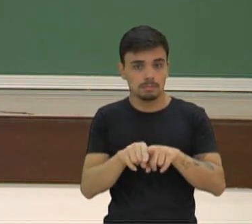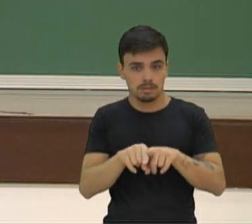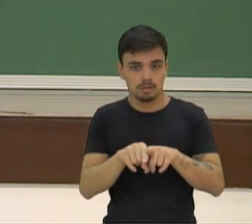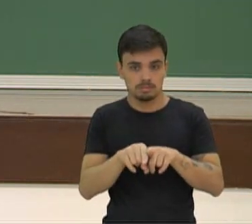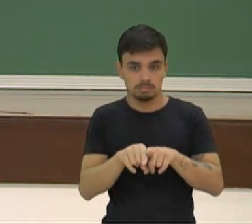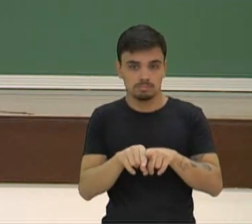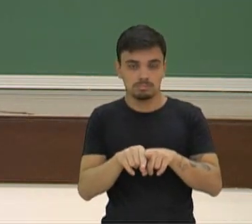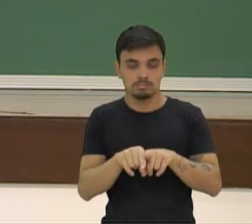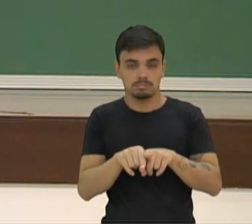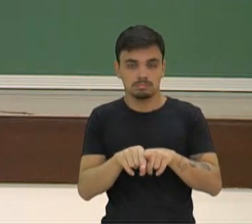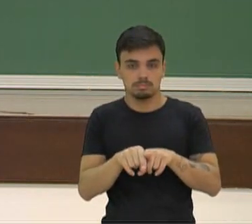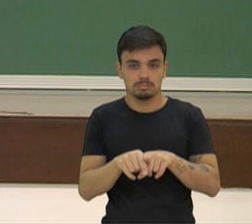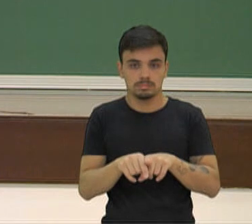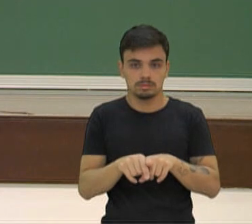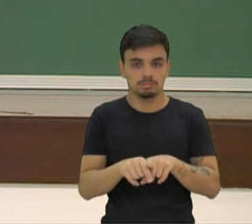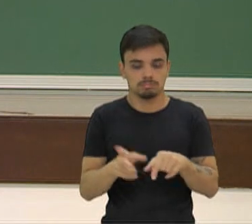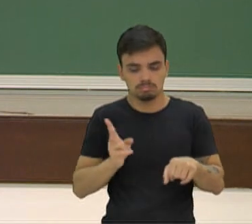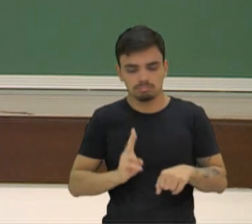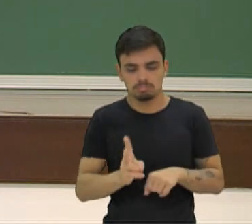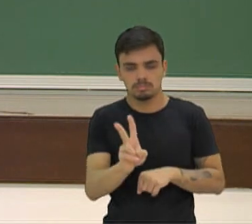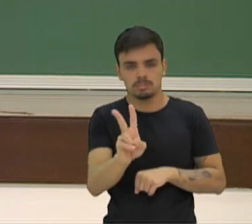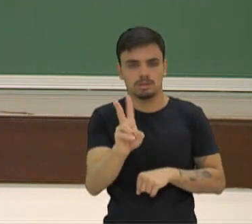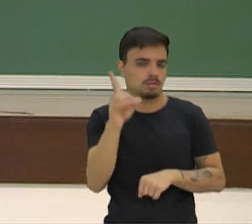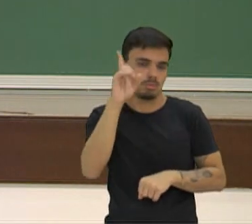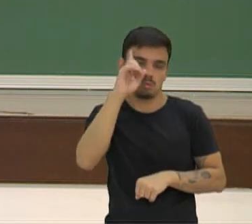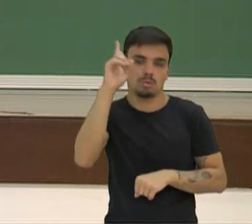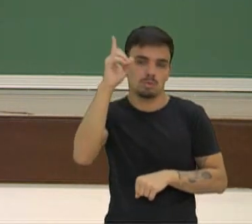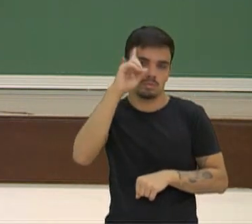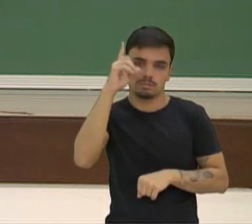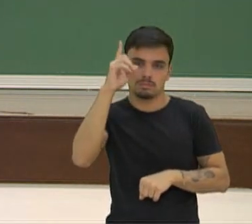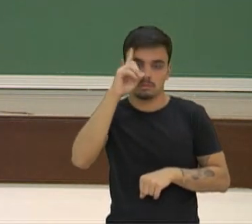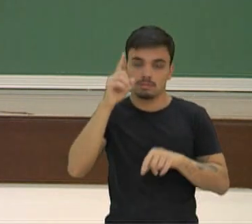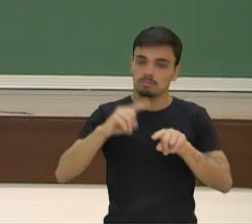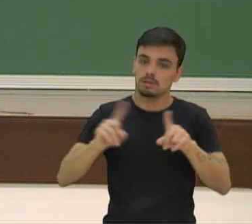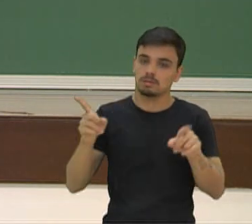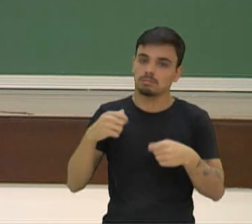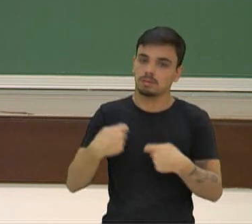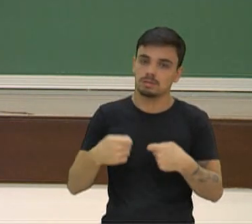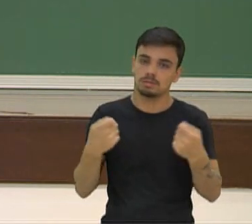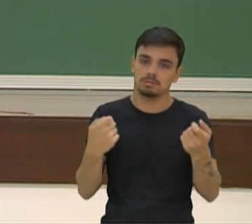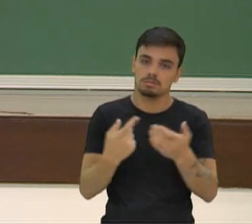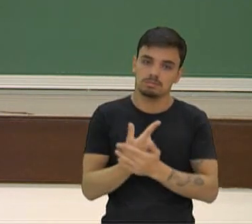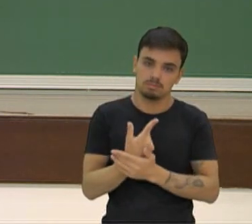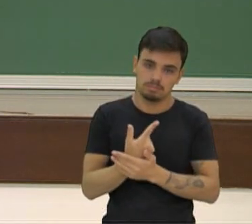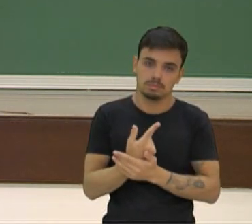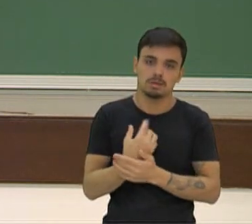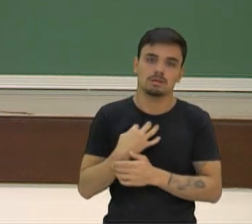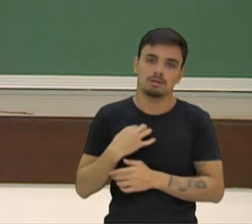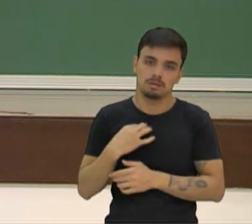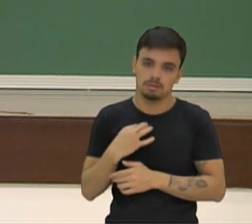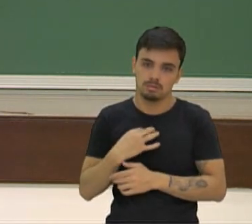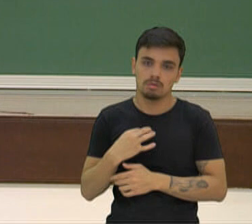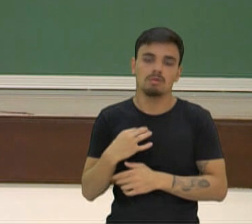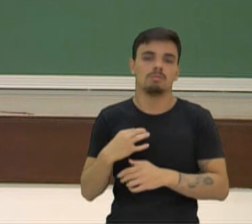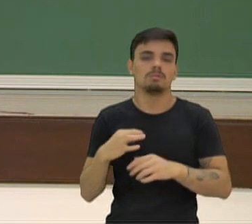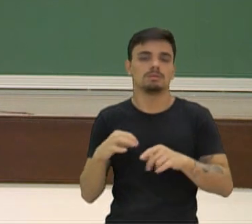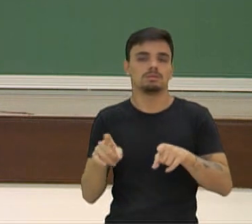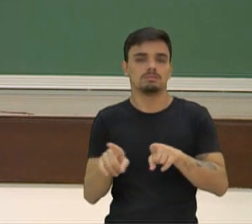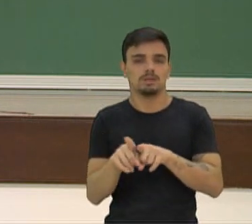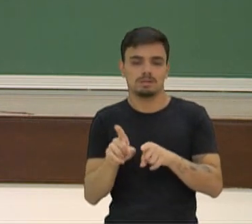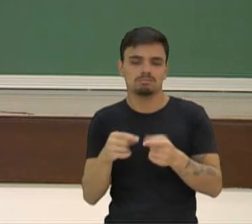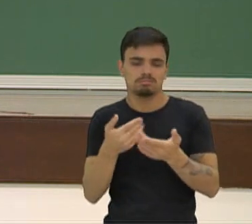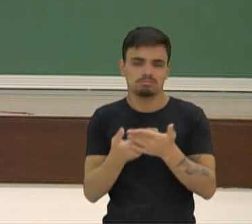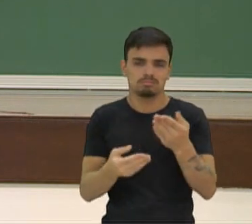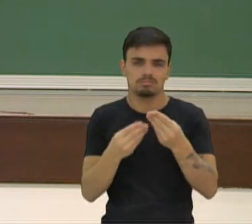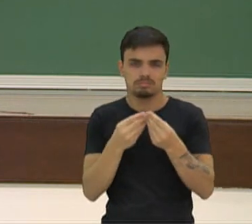certa razoável frequência, não todo dia, mas a gente precisa comprar roupas, as roupas se desgastam. E,